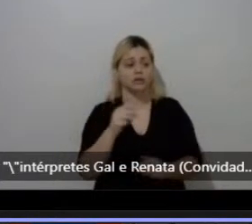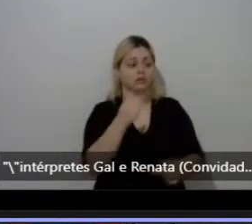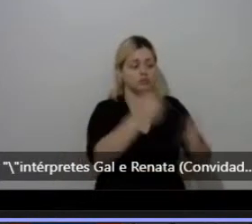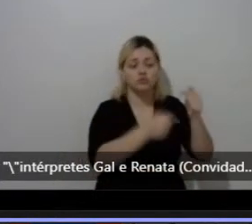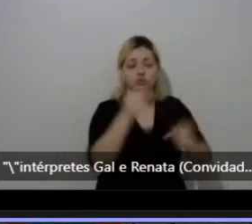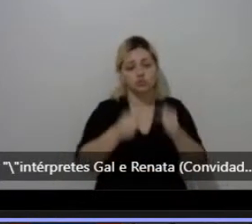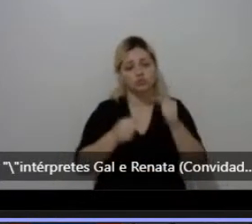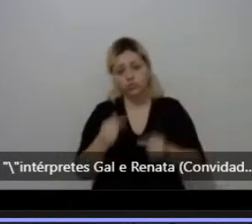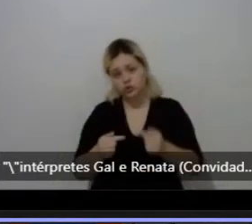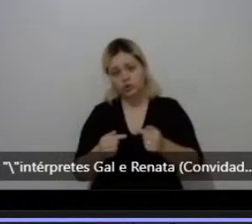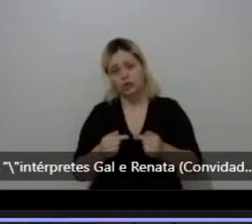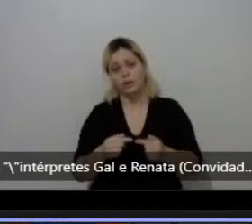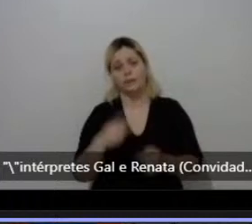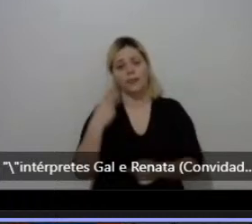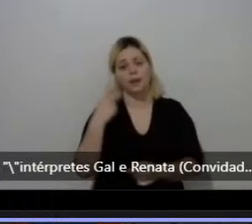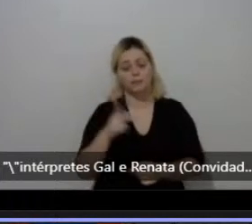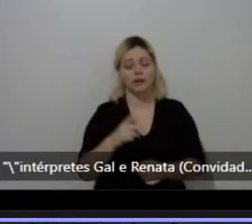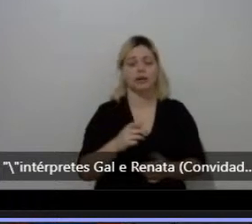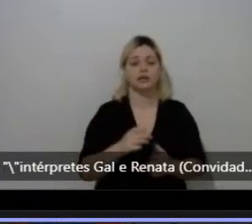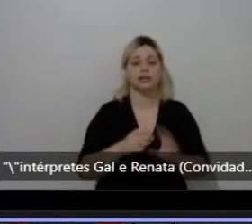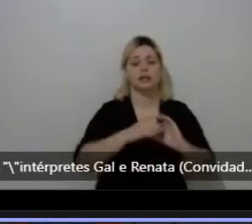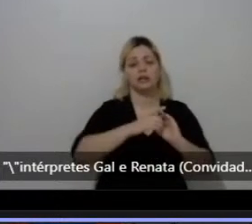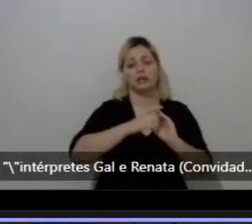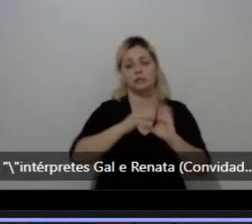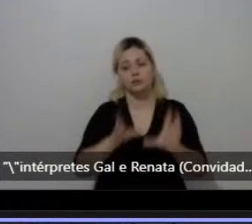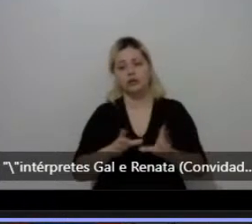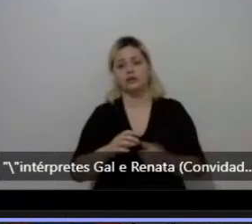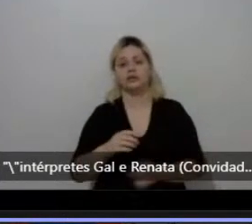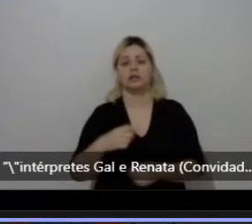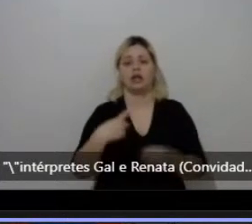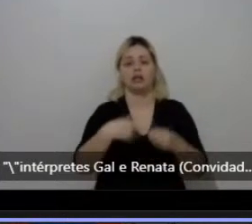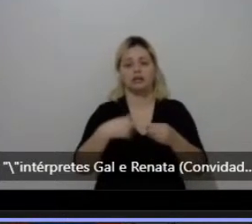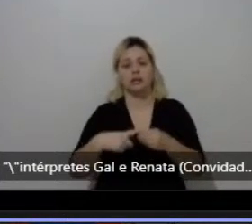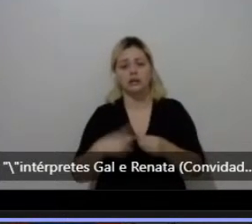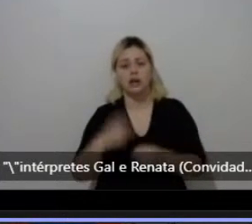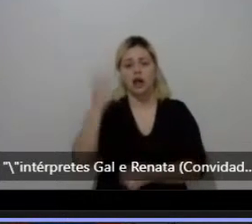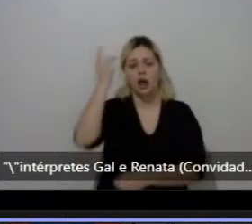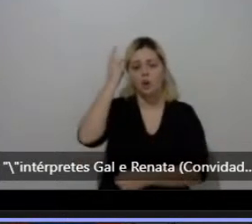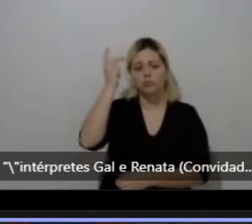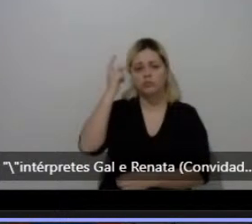depois para discussão, né? A gente repensar essas ordens de participação.